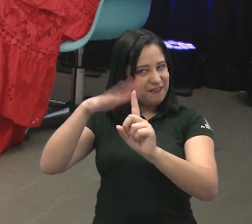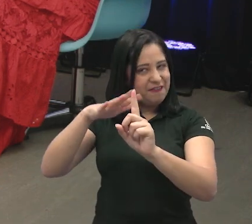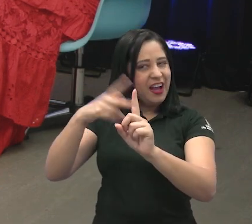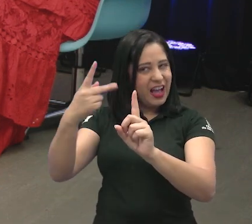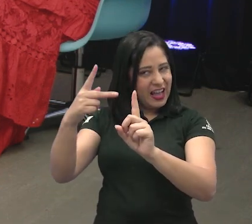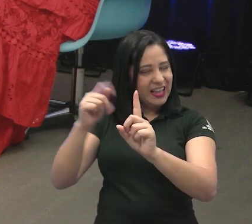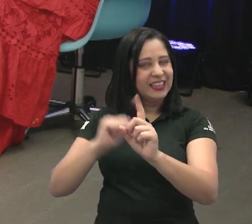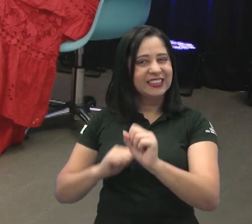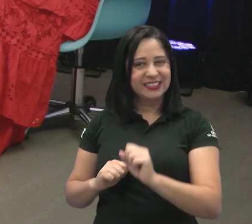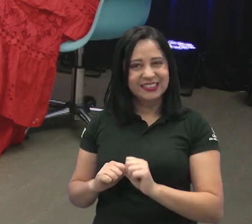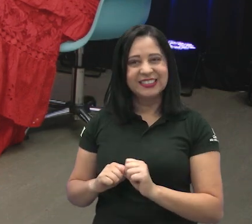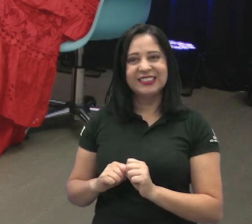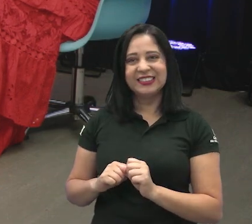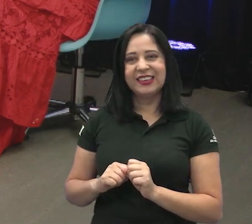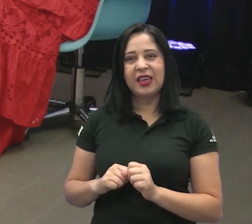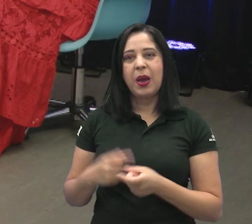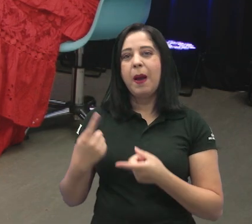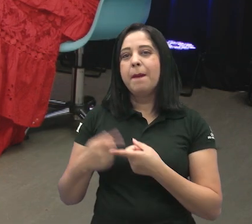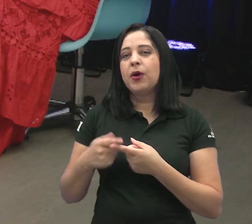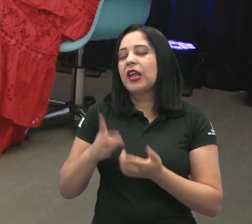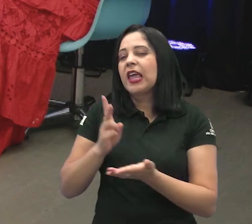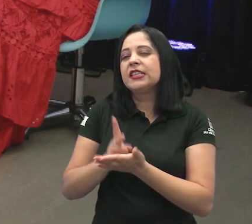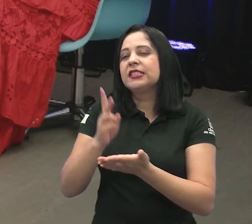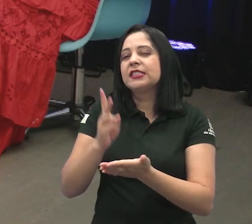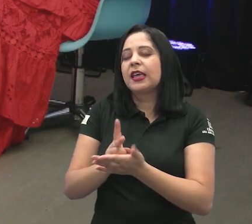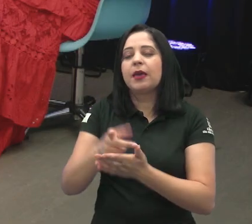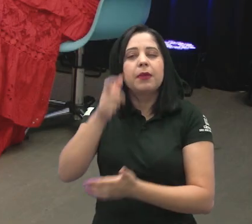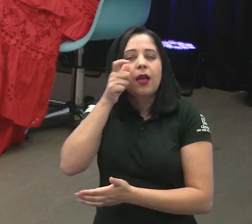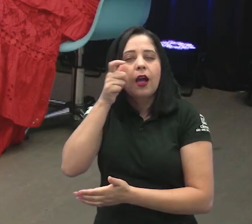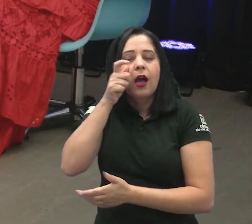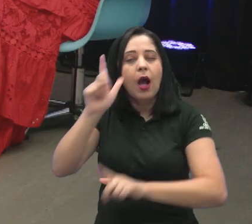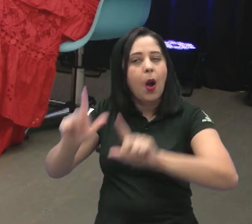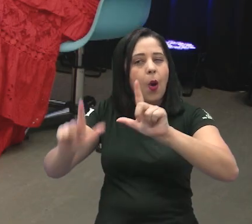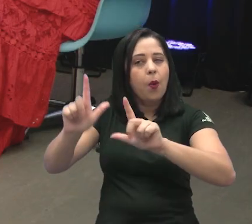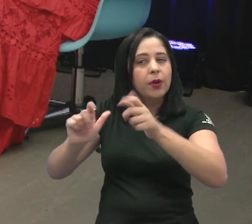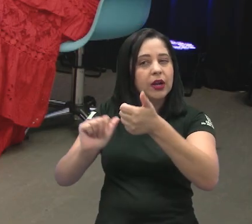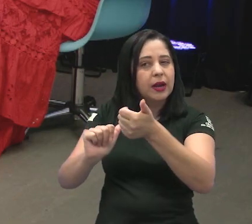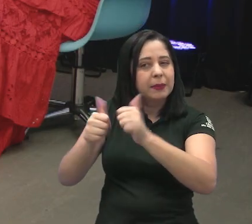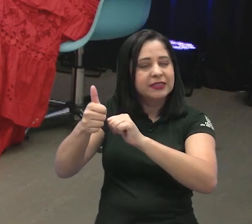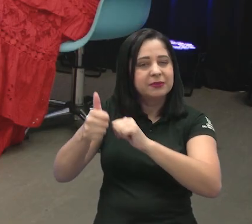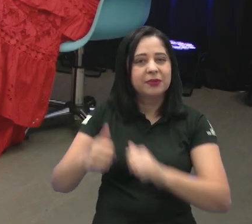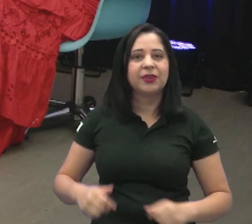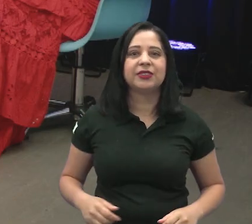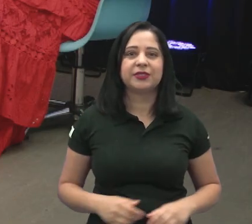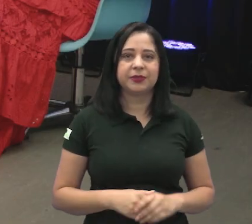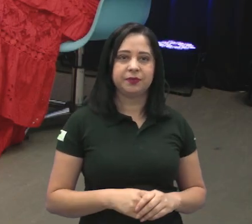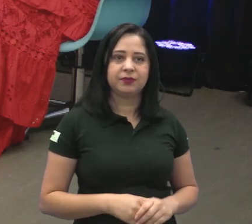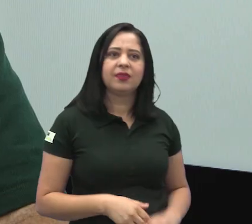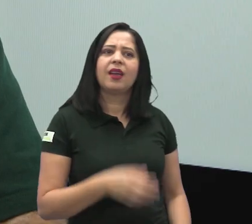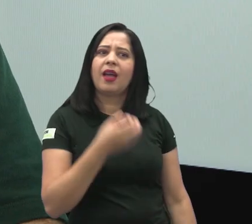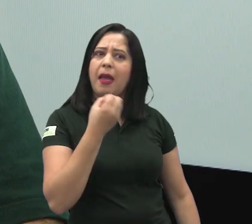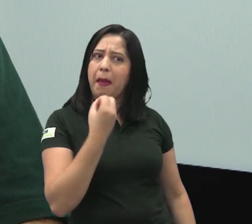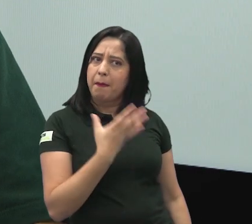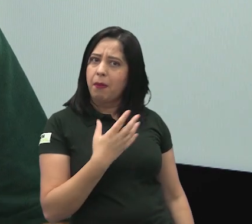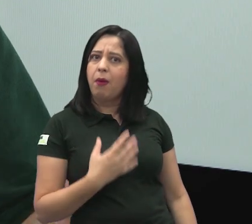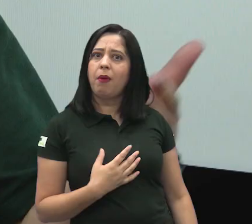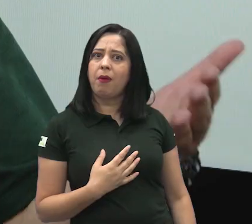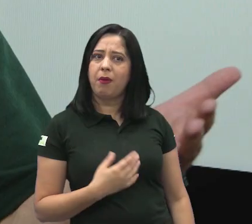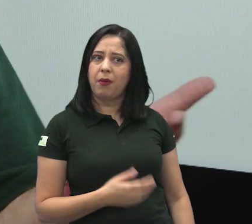do programa, hein? Acompanhando todas as notícias. Isso é bom, você ter uma atleta em casa,